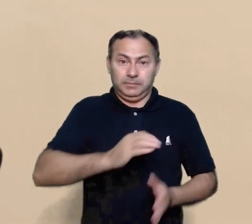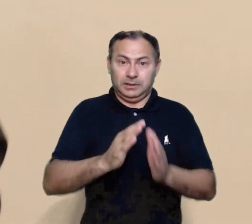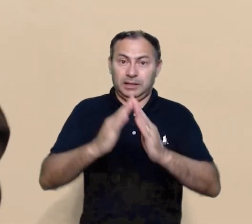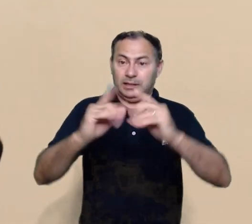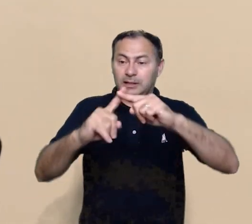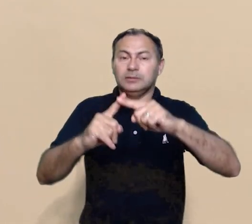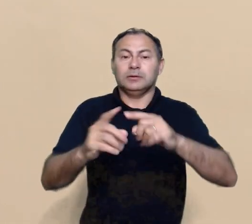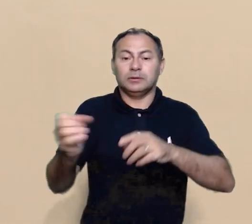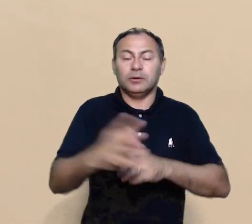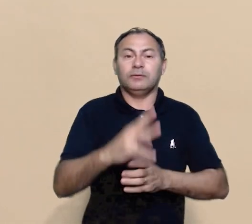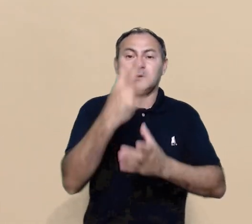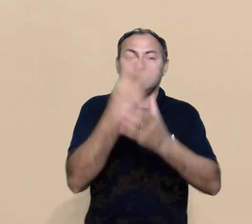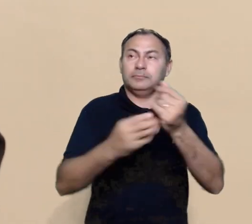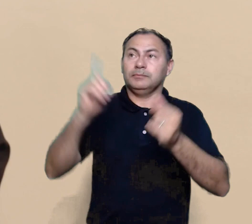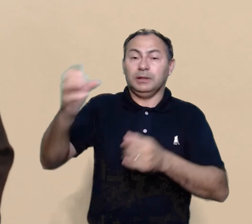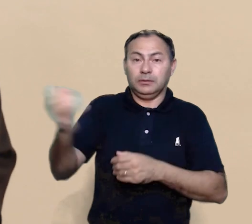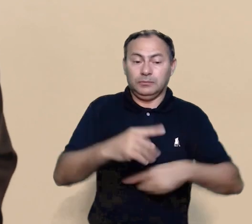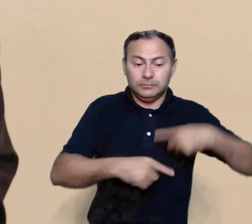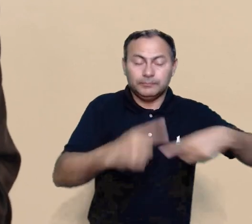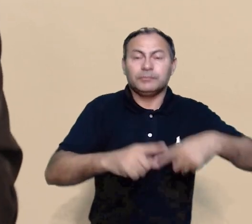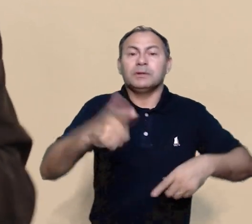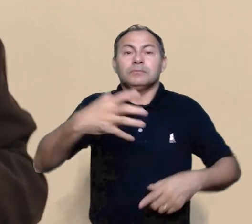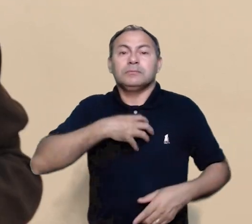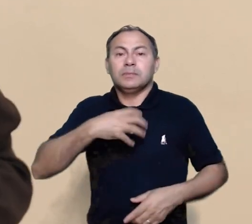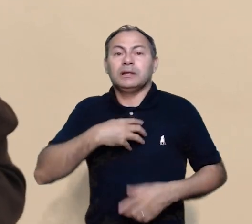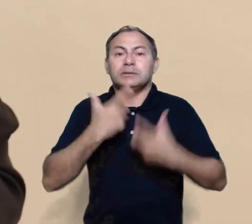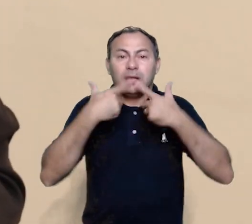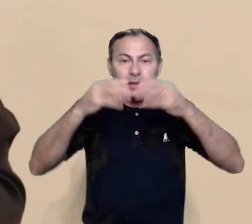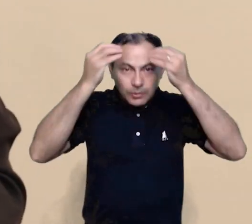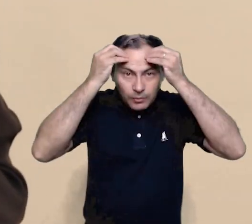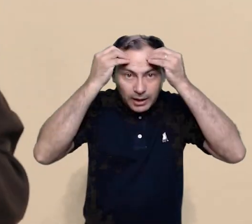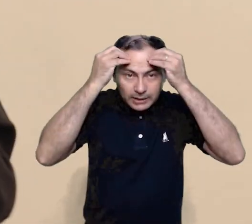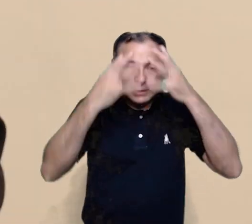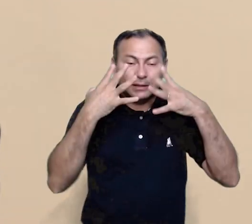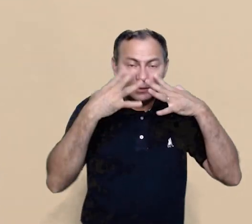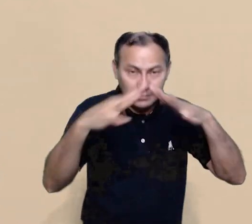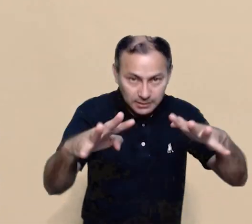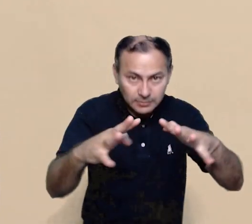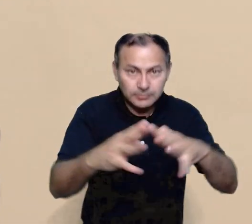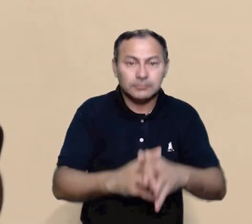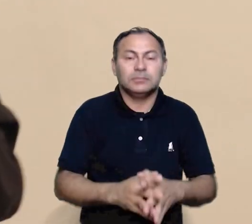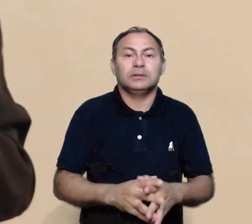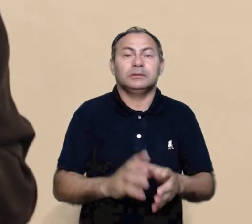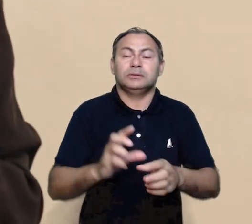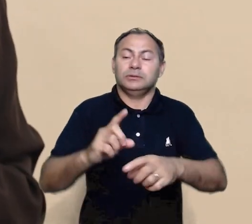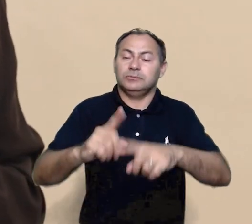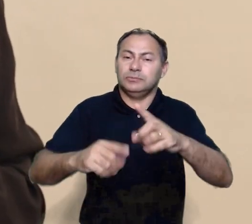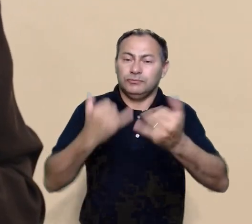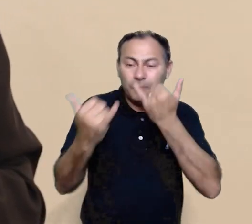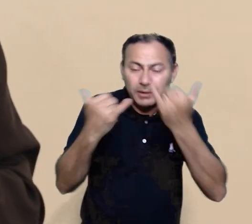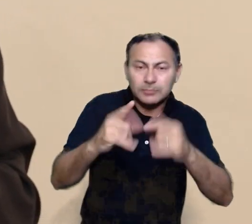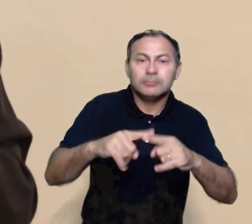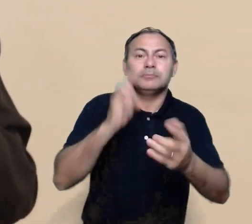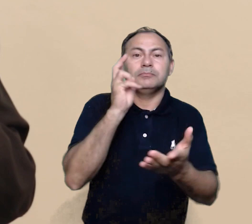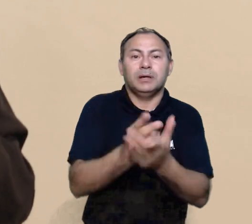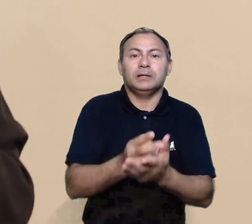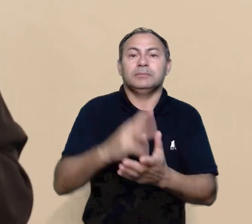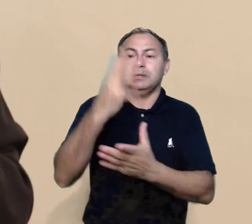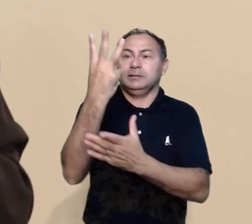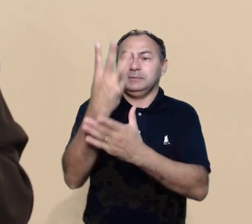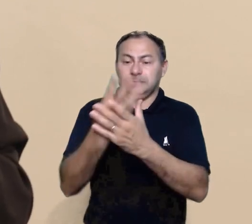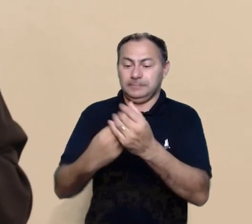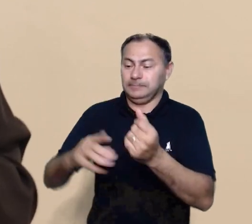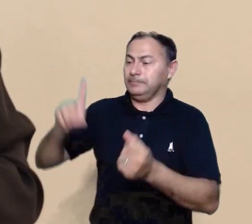Trindade Porém para uma nova geração com outra sensibilidade de linguagem de atenção de recursos mas é a